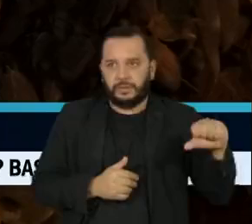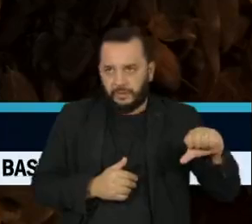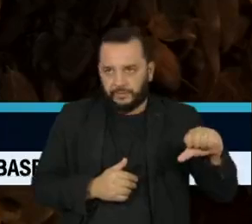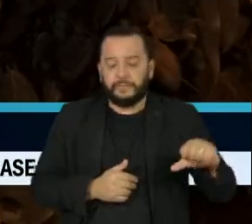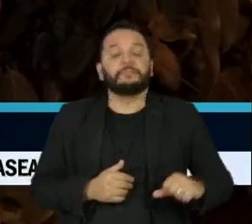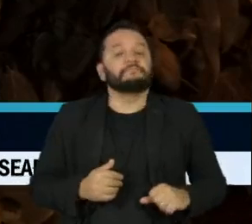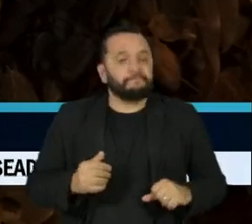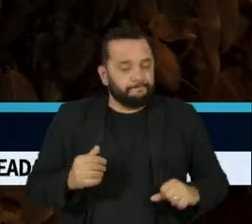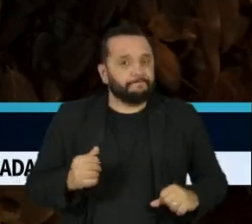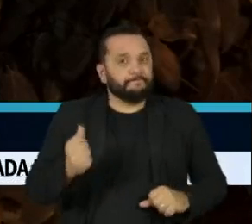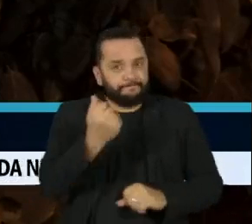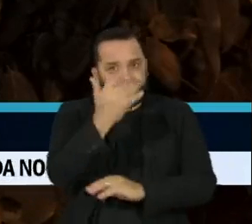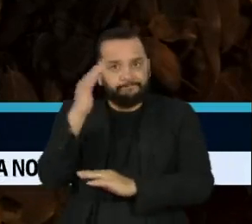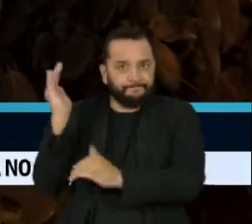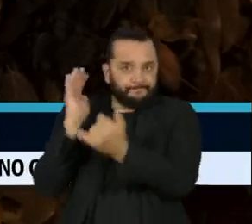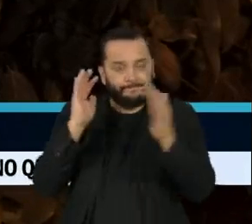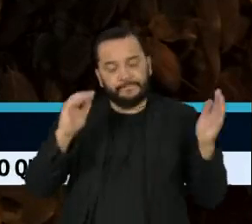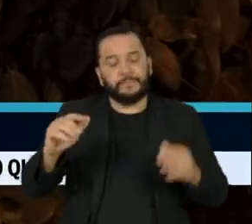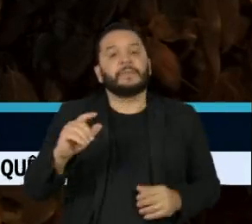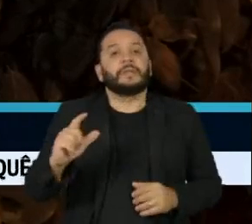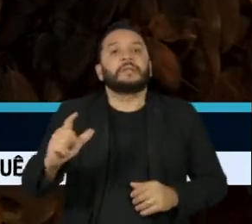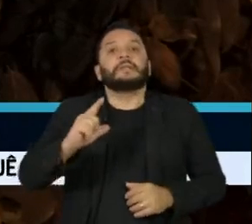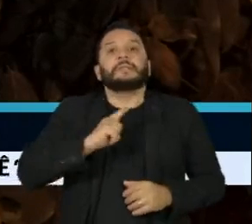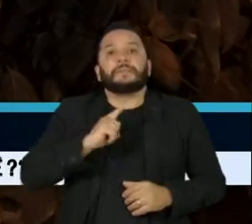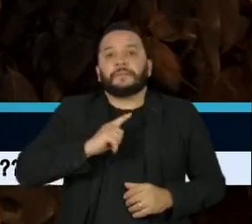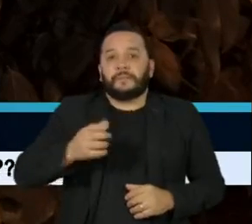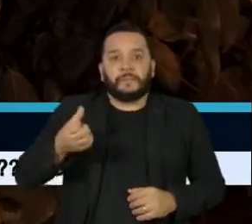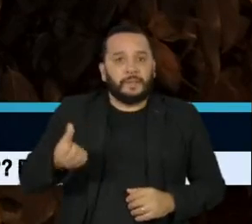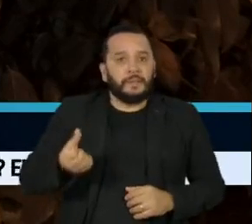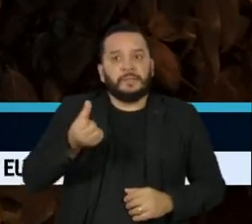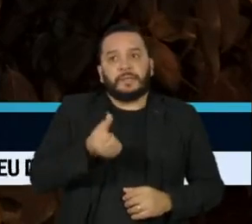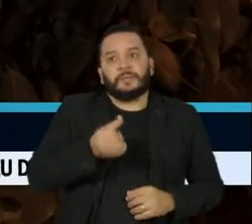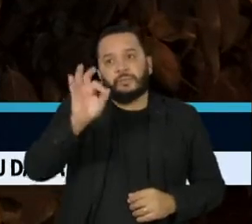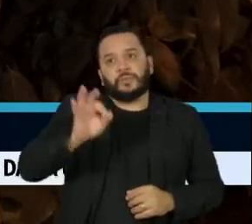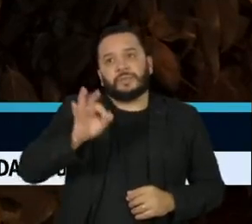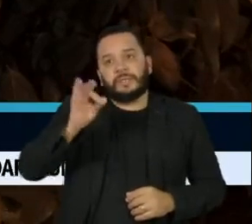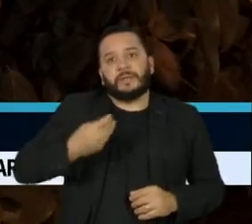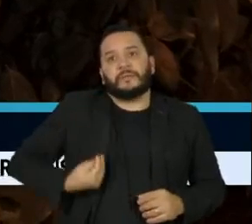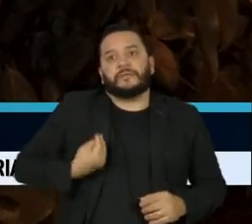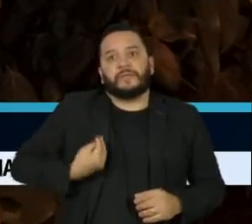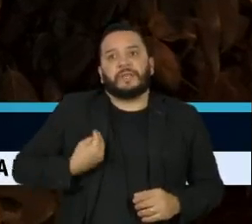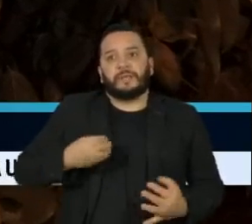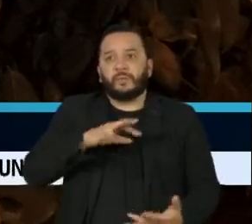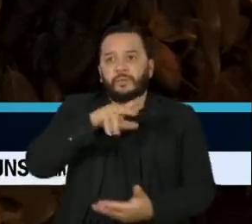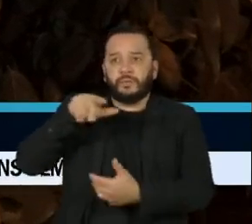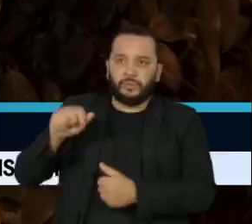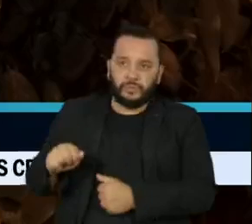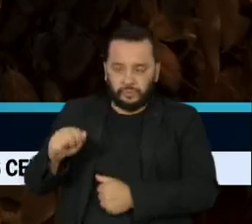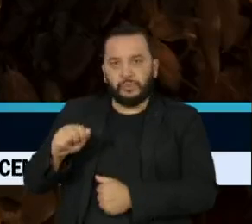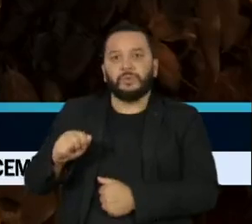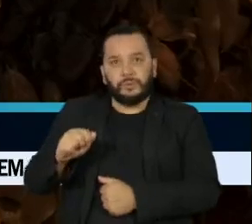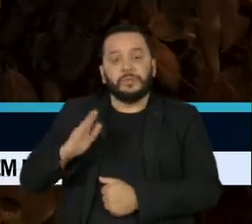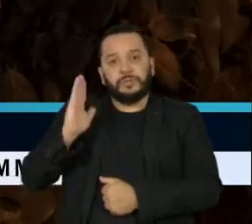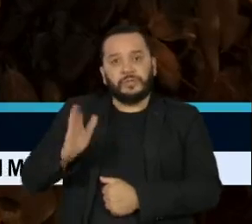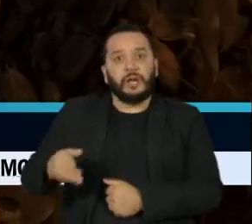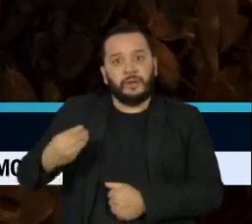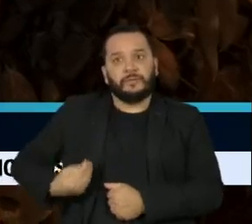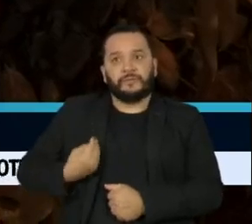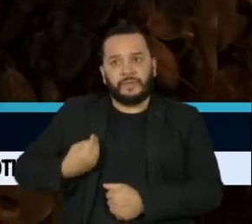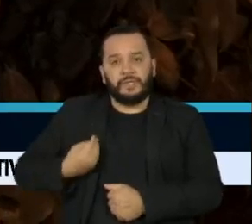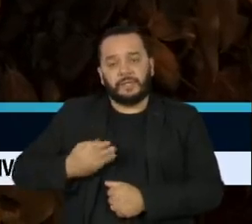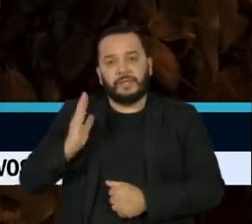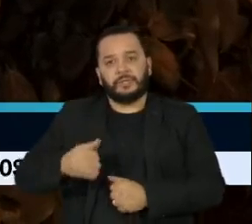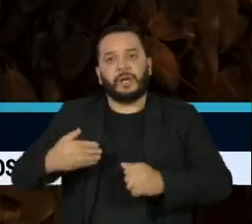florestas tropicais abrigam 2/3 de toda a biodiversidade do planeta. E é justamente a biodiversidade, mais do